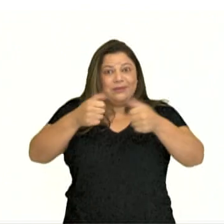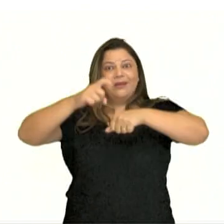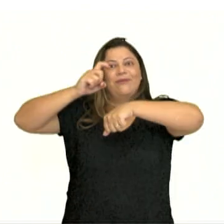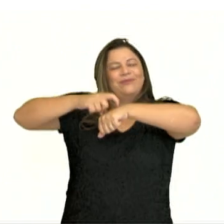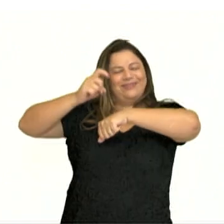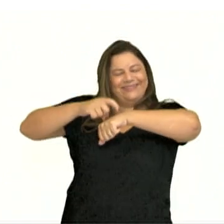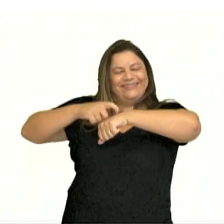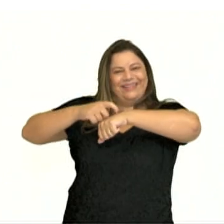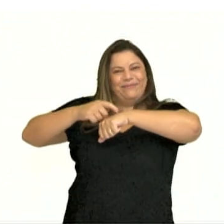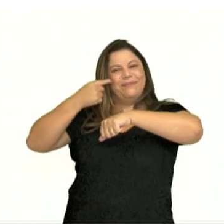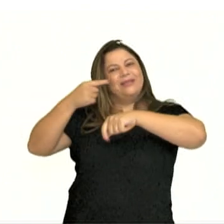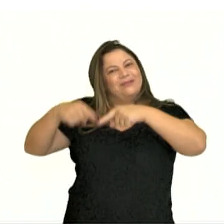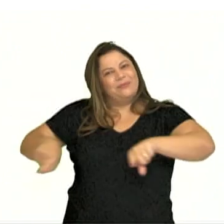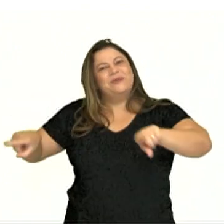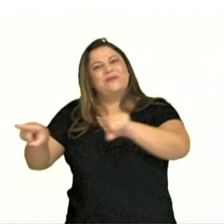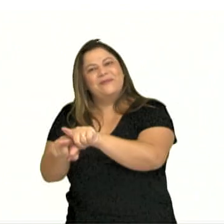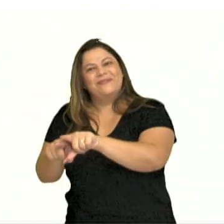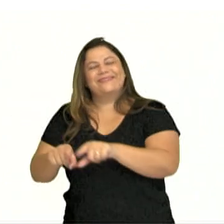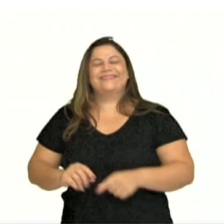para vocês copiarem e eu já retorno.